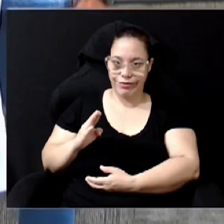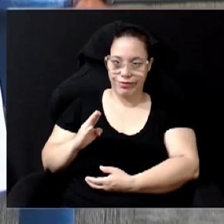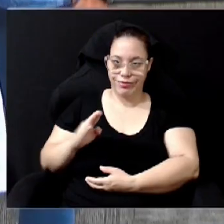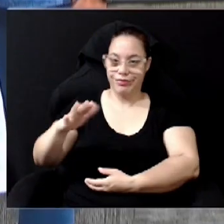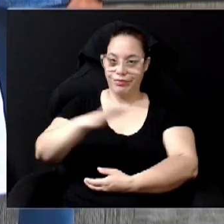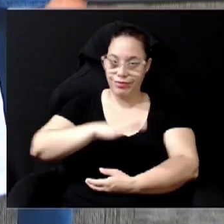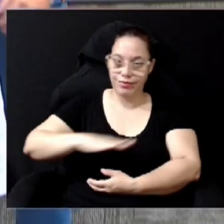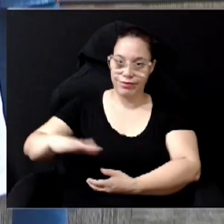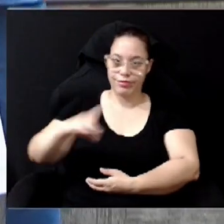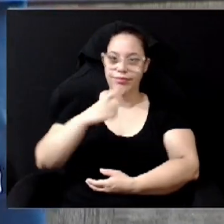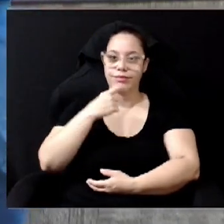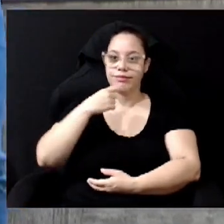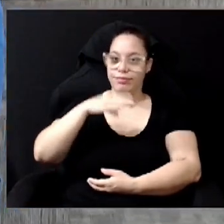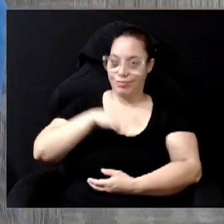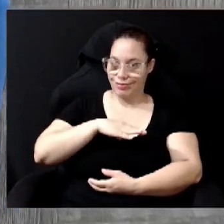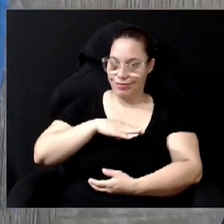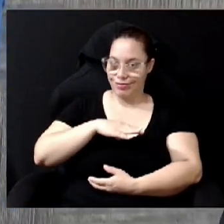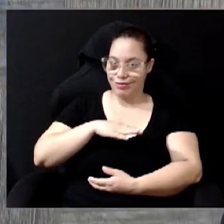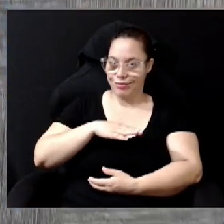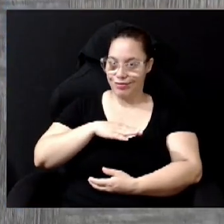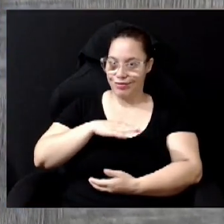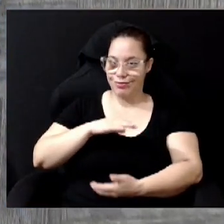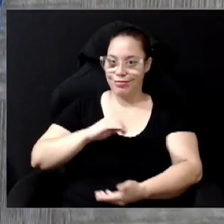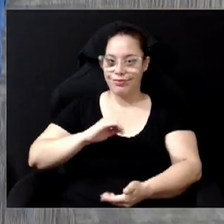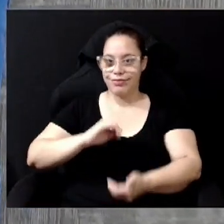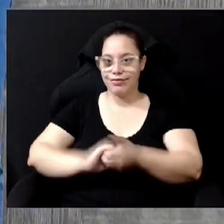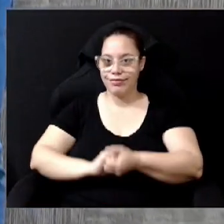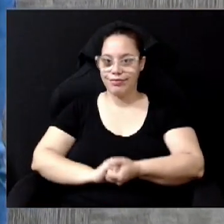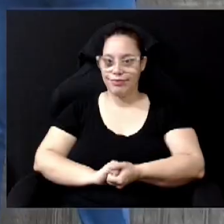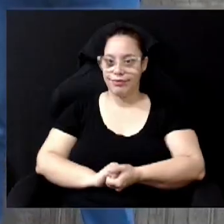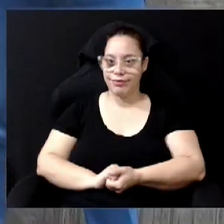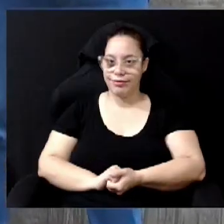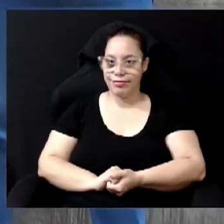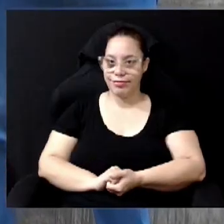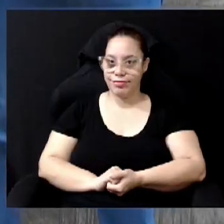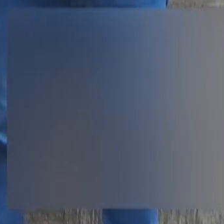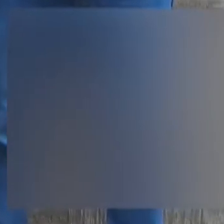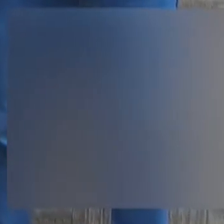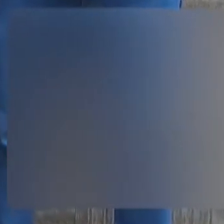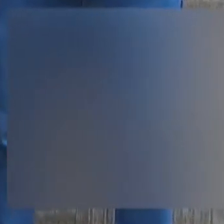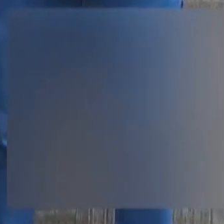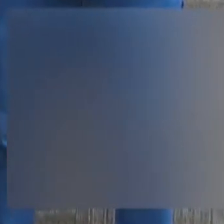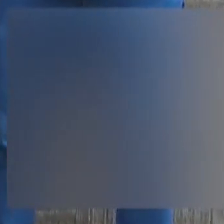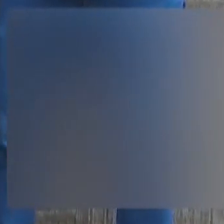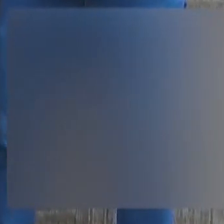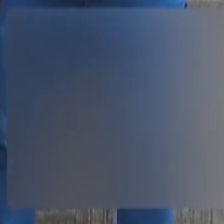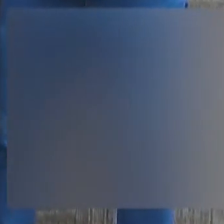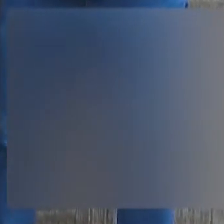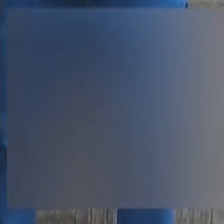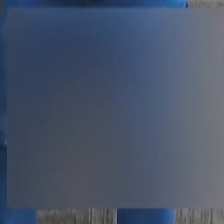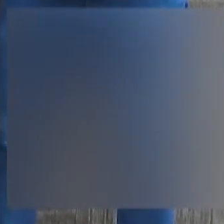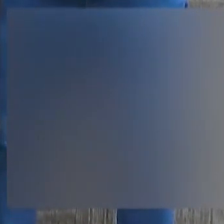Campinas. E o nosso amor existe, forte ou fraco, alegre ou triste.